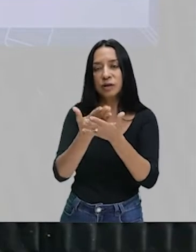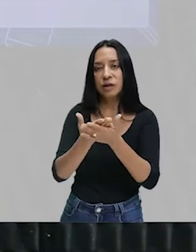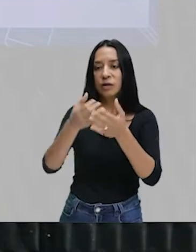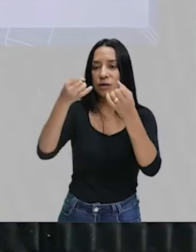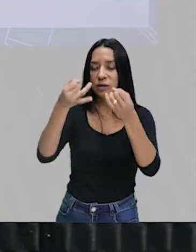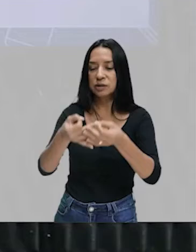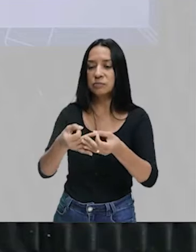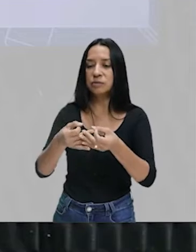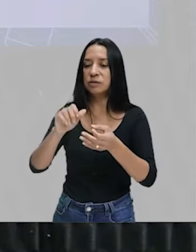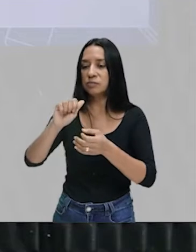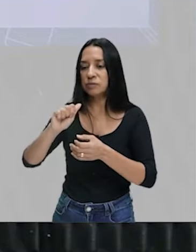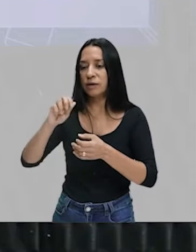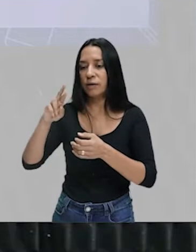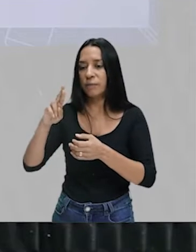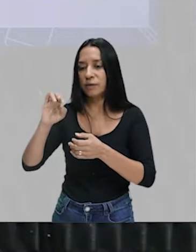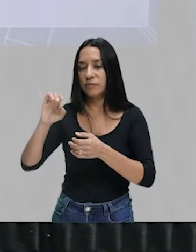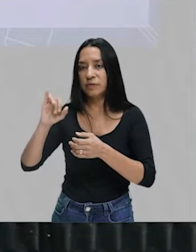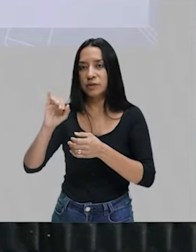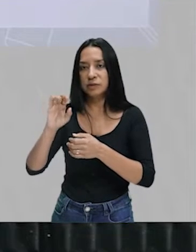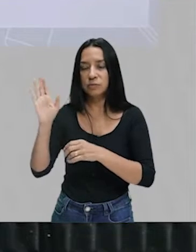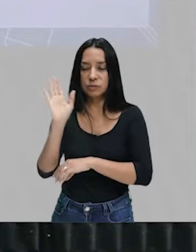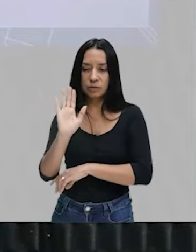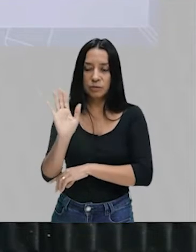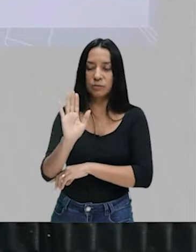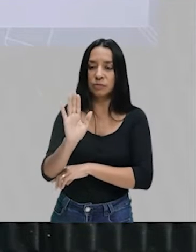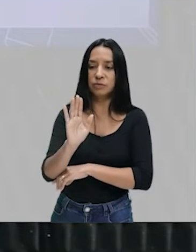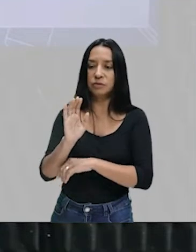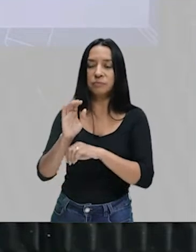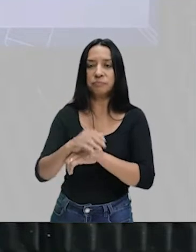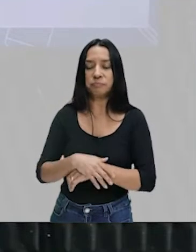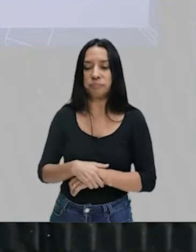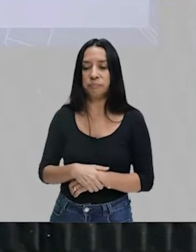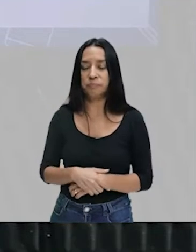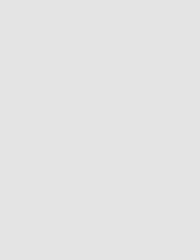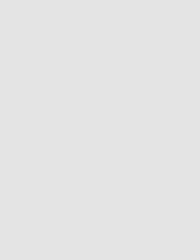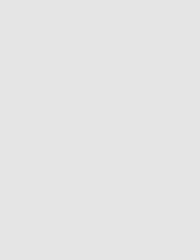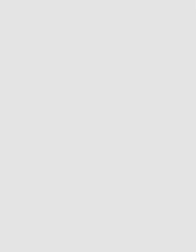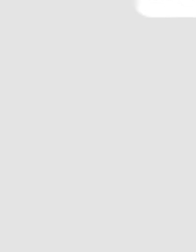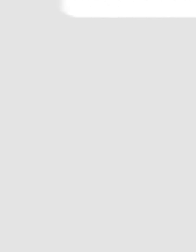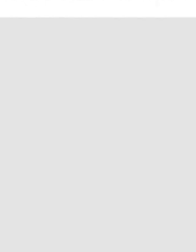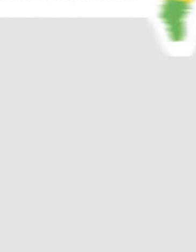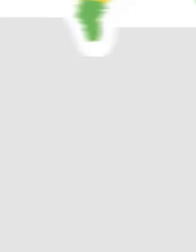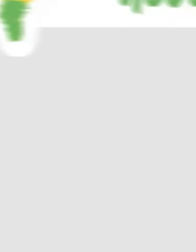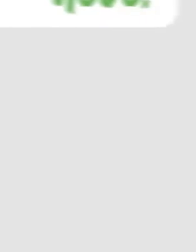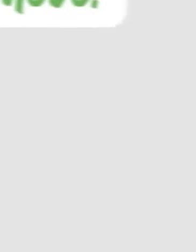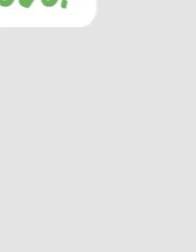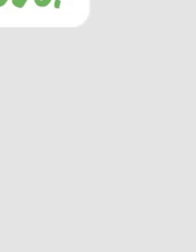faz um pouco sobre abreviações até a próxima fiquem bem e vai